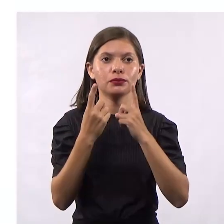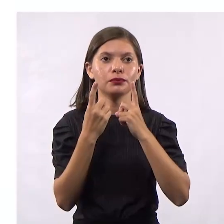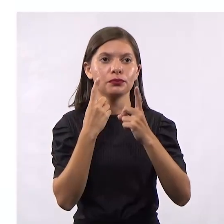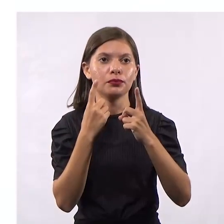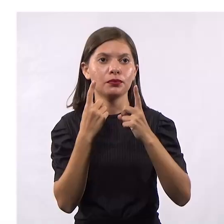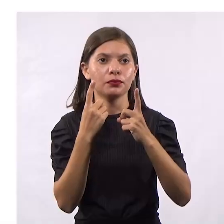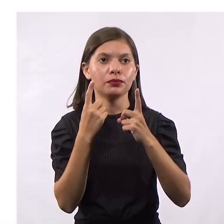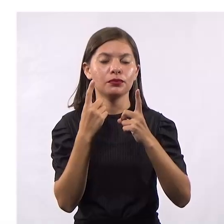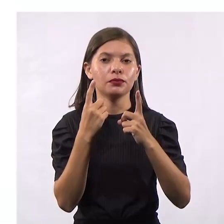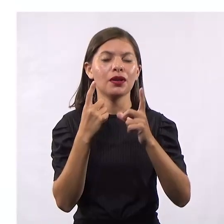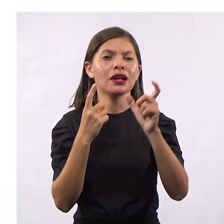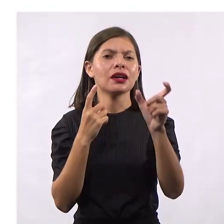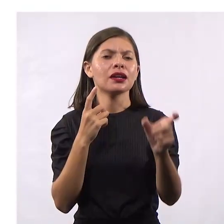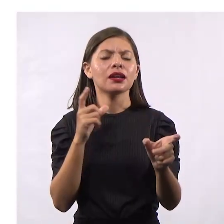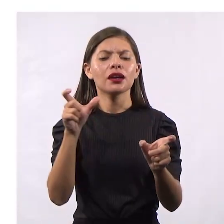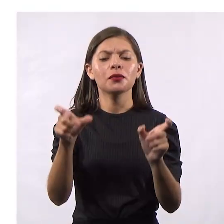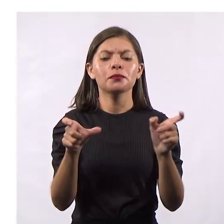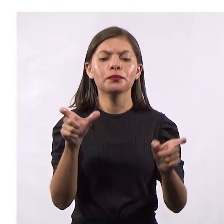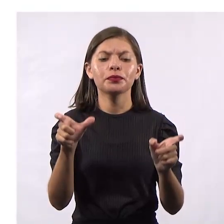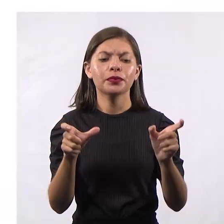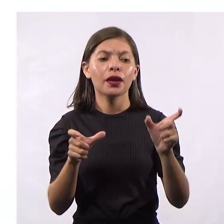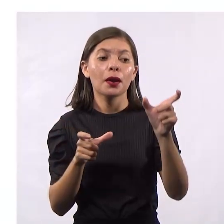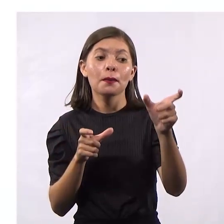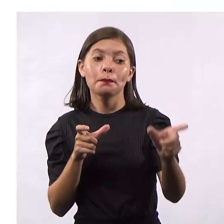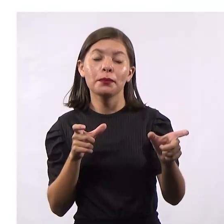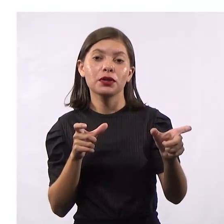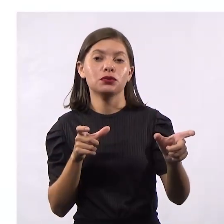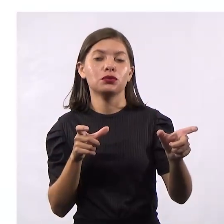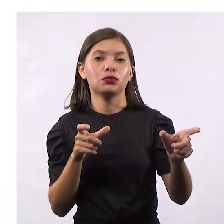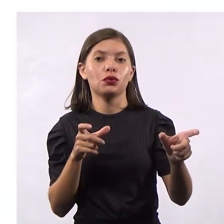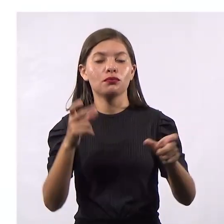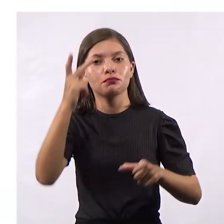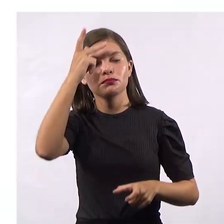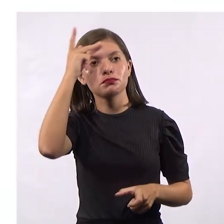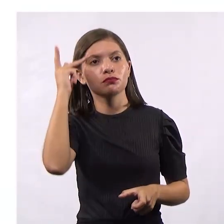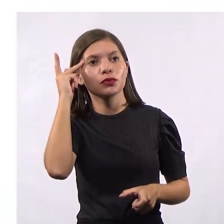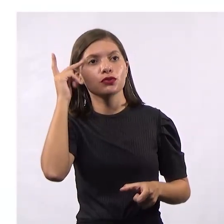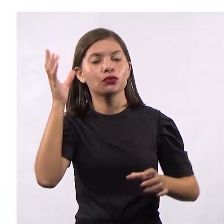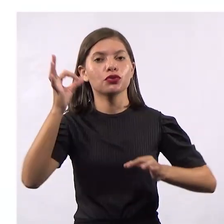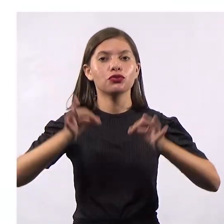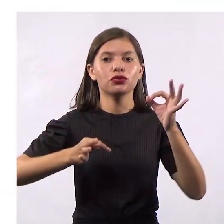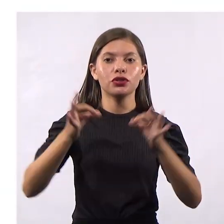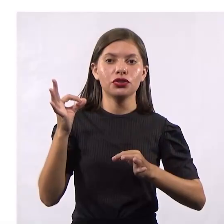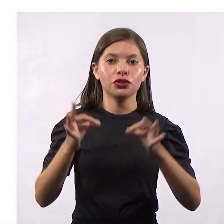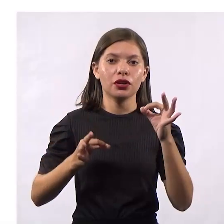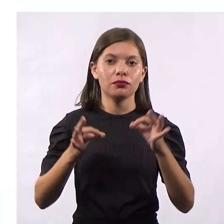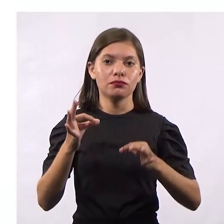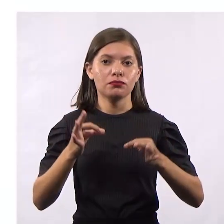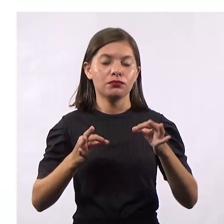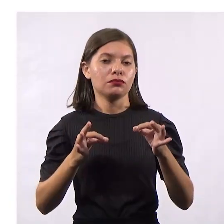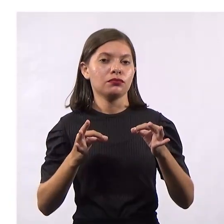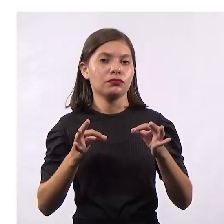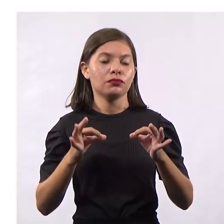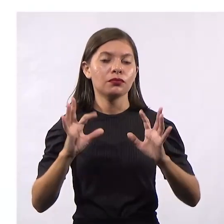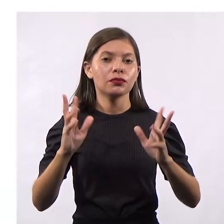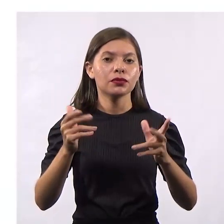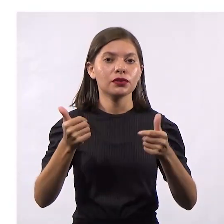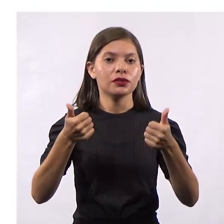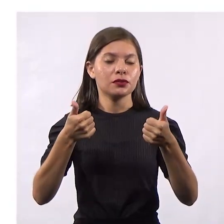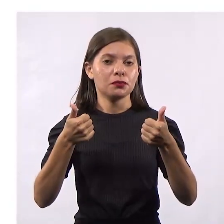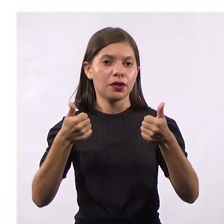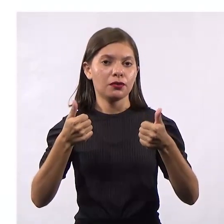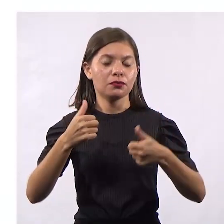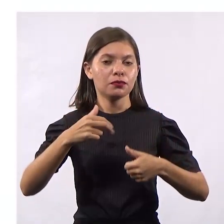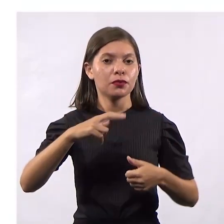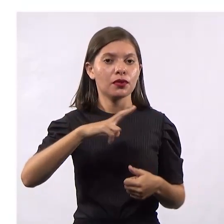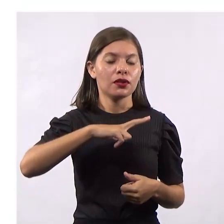competitivo. E vai delegar para quem? Para uma pessoa jurídica ou consórcio de empresa que demonstre capacidade para esse desempenho, por